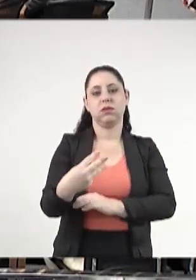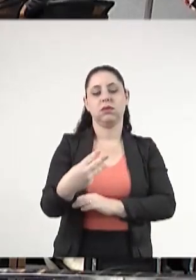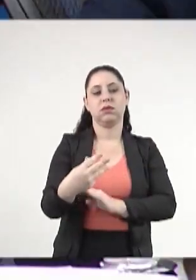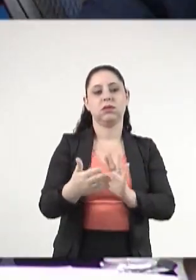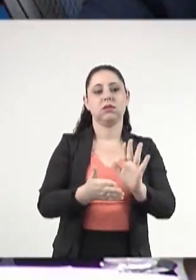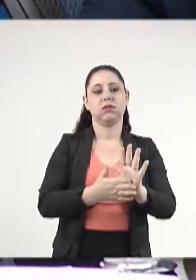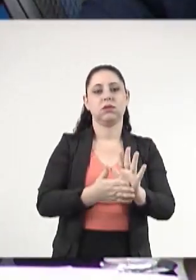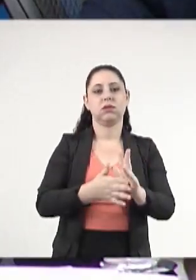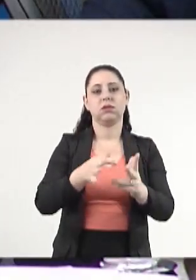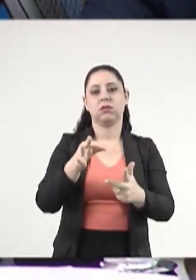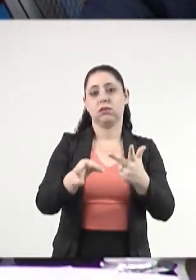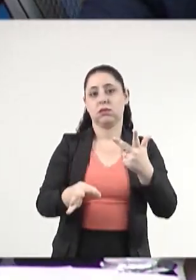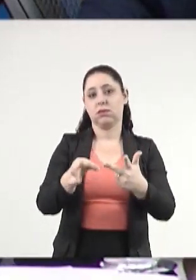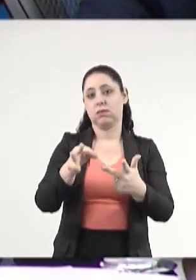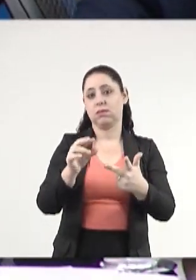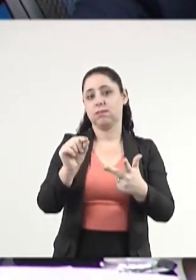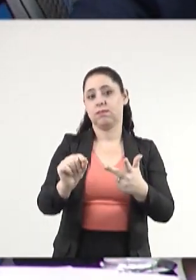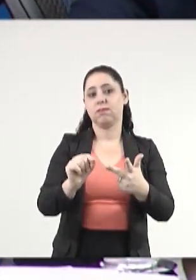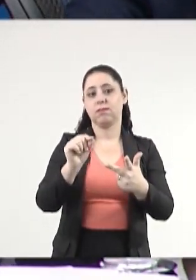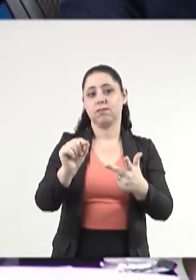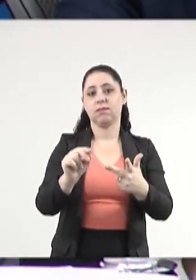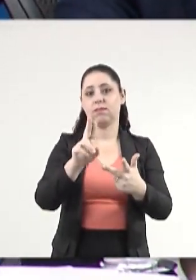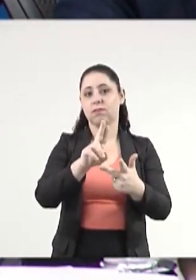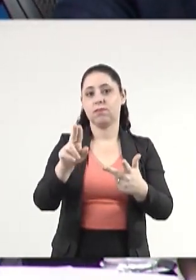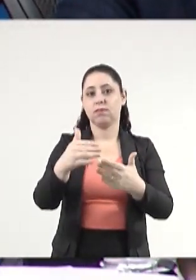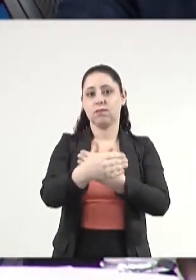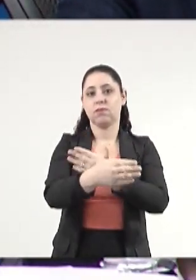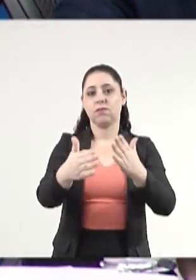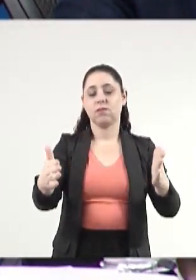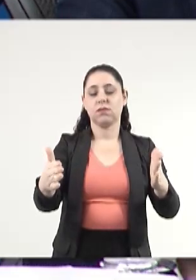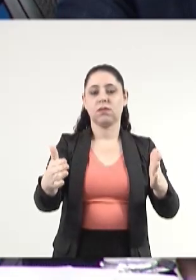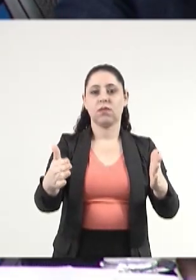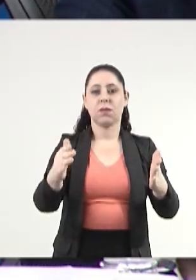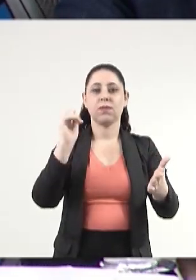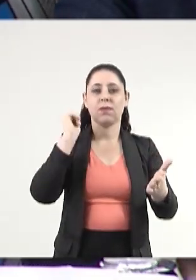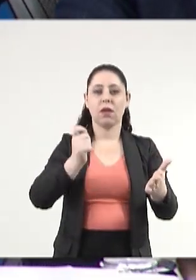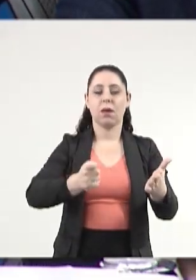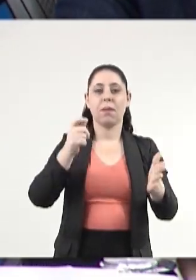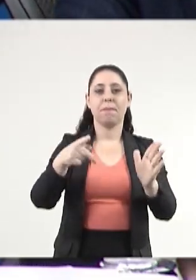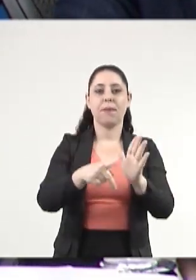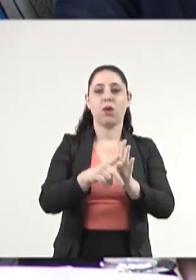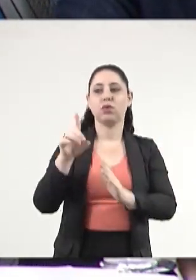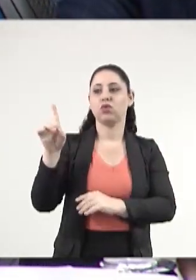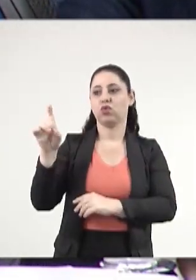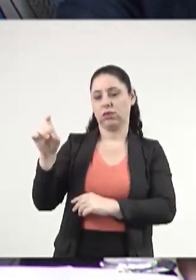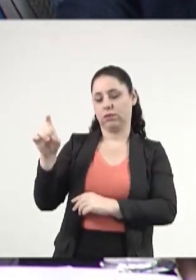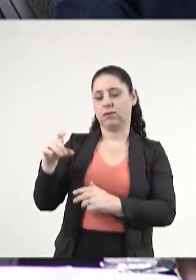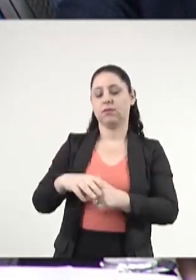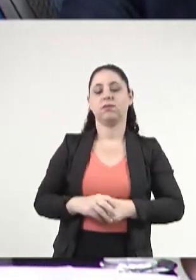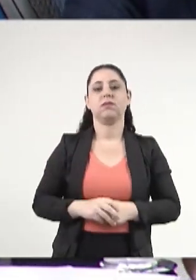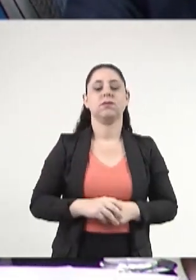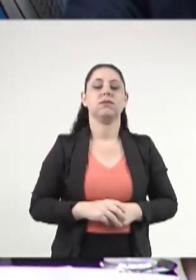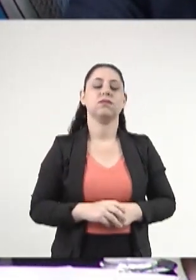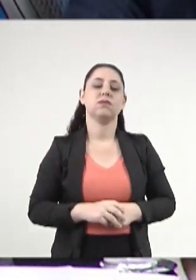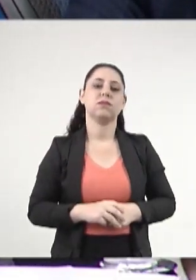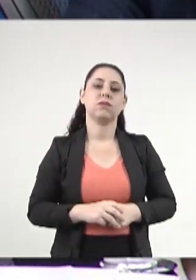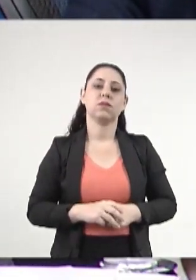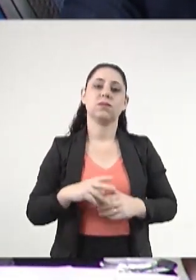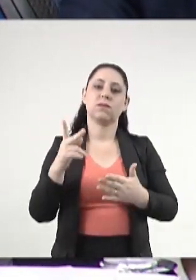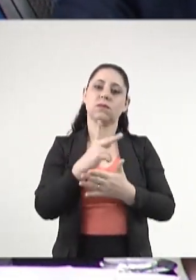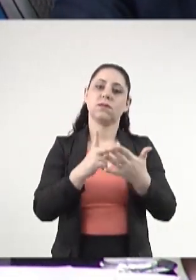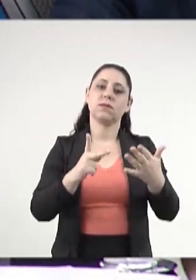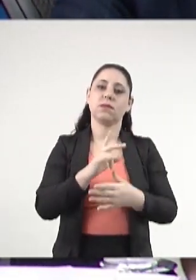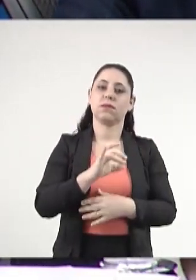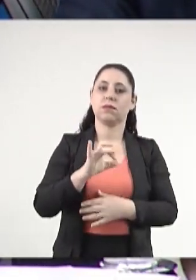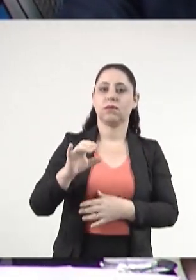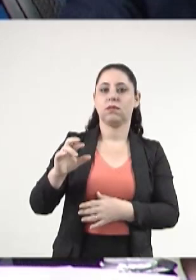173/2024, de autoria do Poder Judiciário, dá a denominação à Sala do Tribunal de Júri da Comarca de Dourados. O parecer da Comissão de